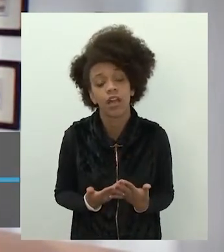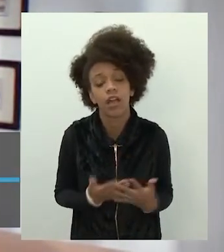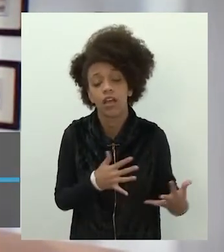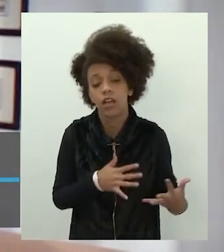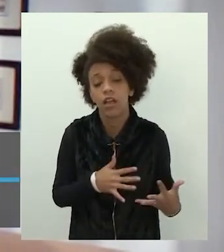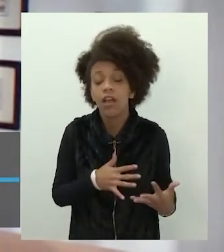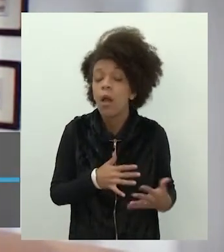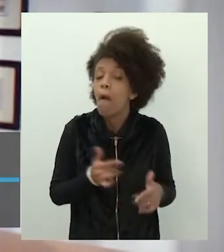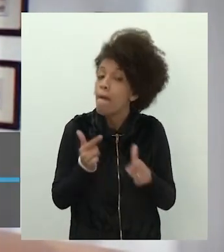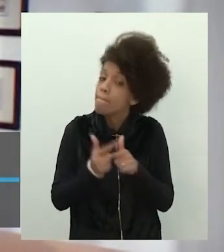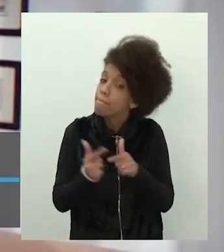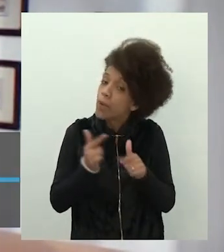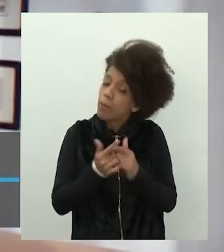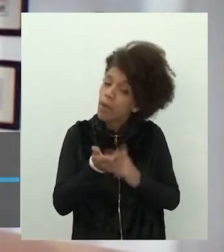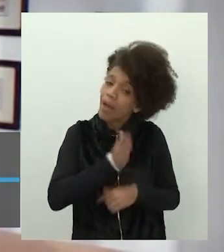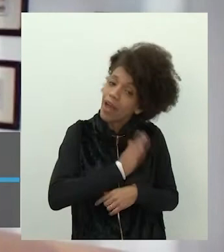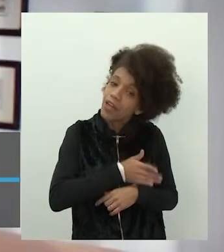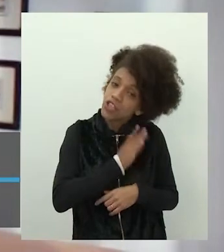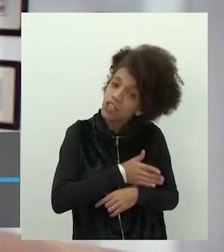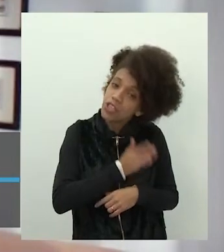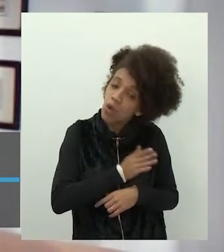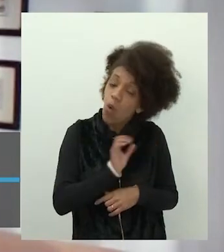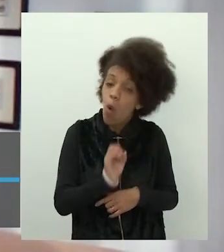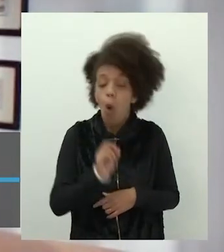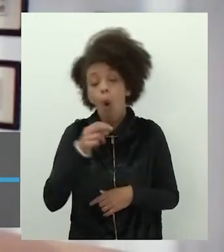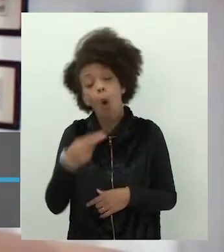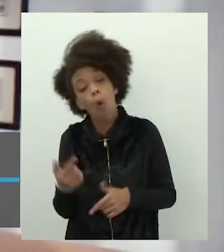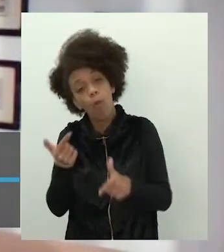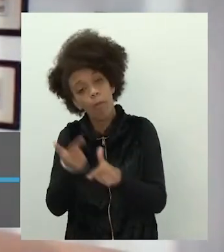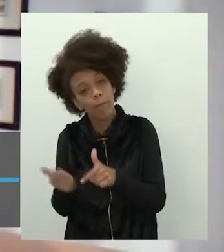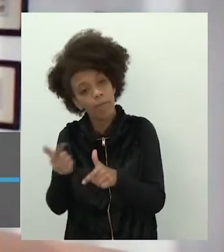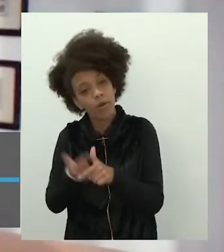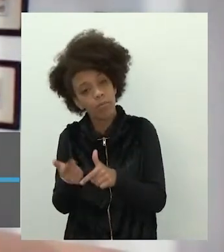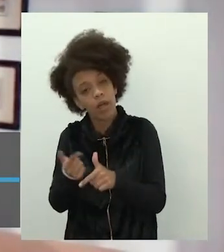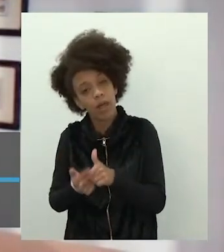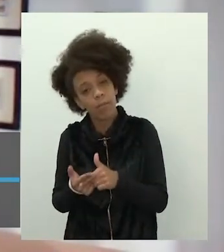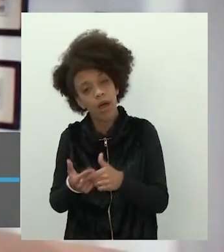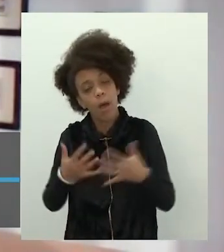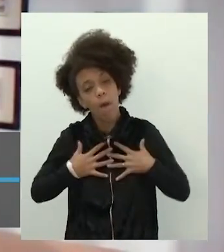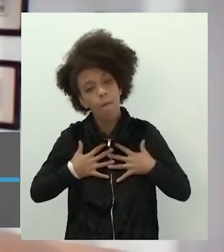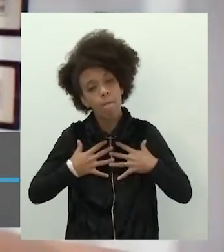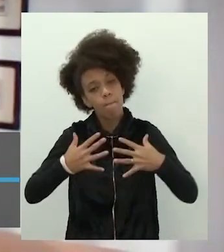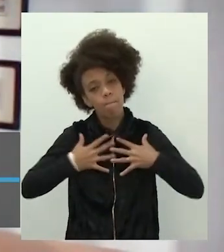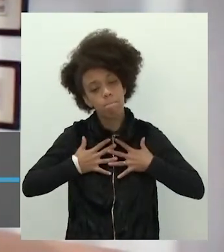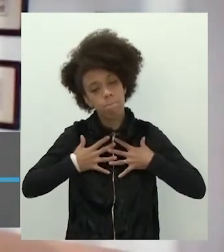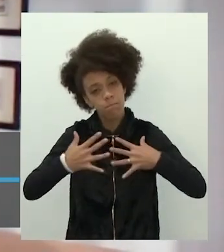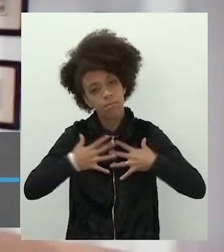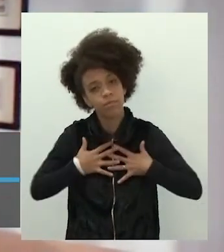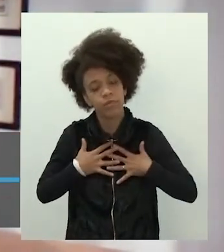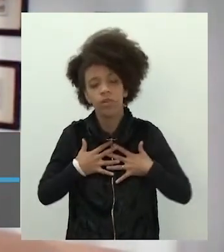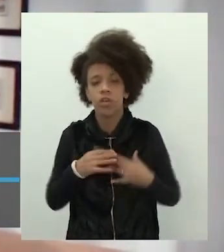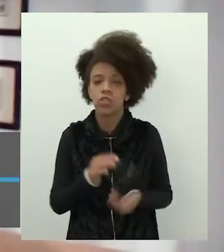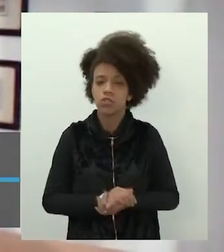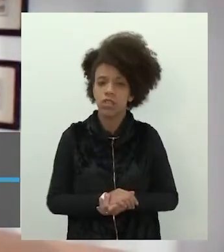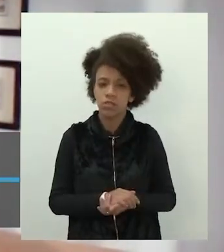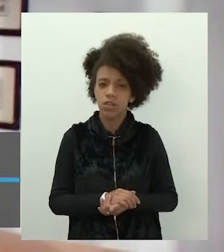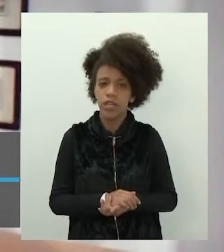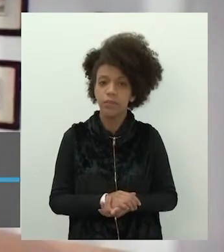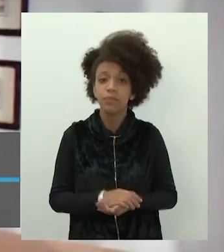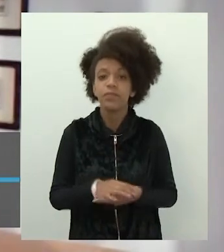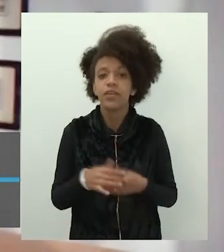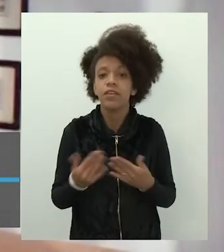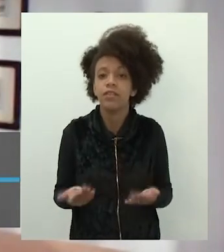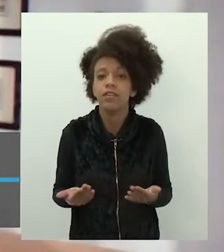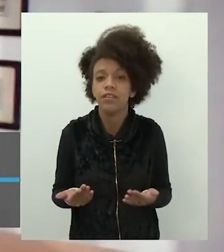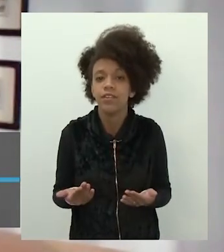um problema cardíaco ou um problema pulmonar, mas não necessariamente, também outros problemas